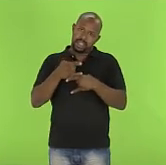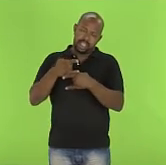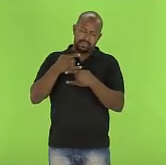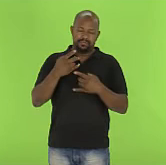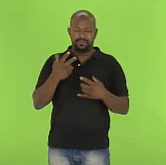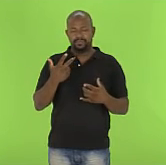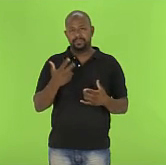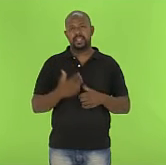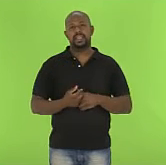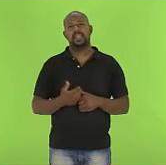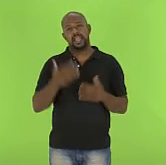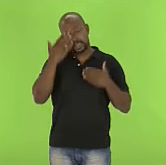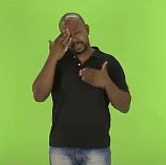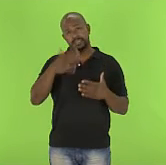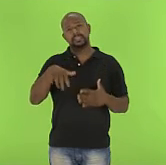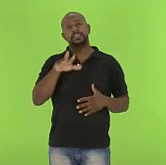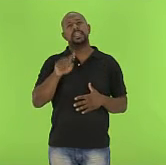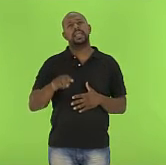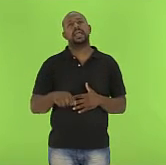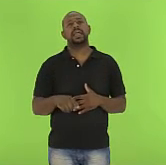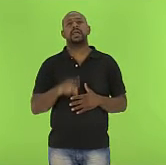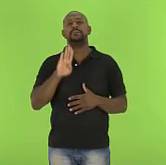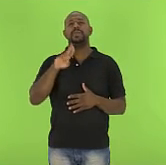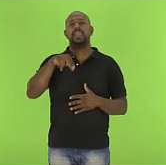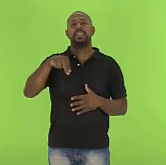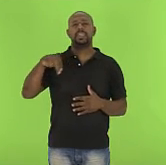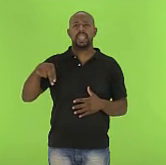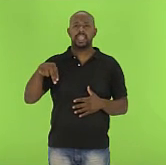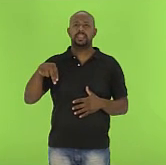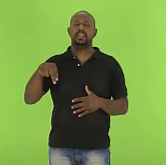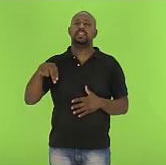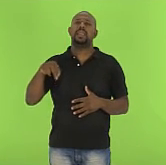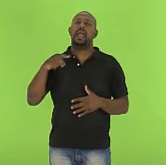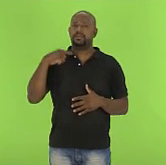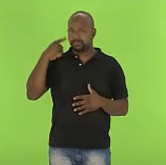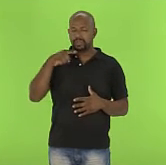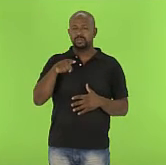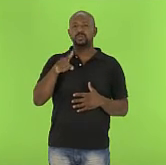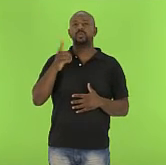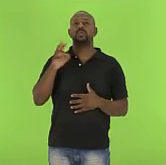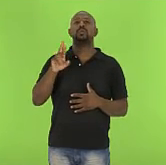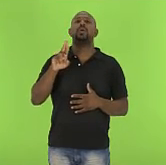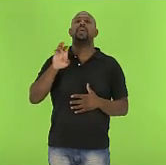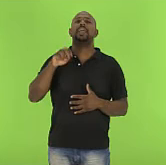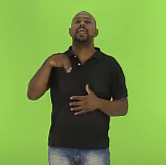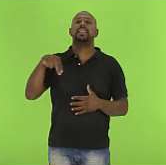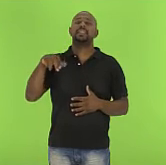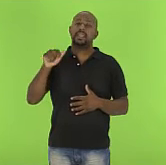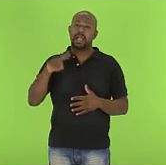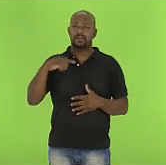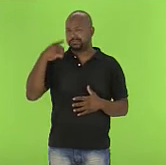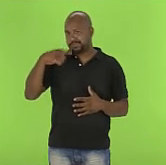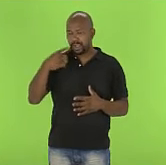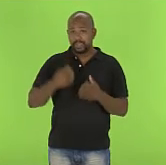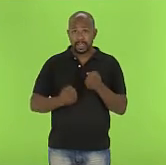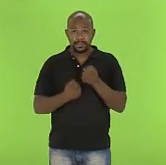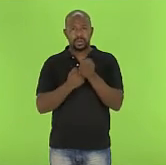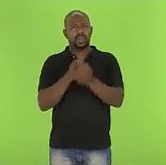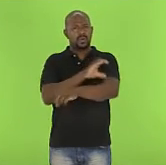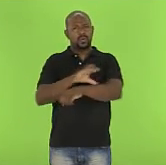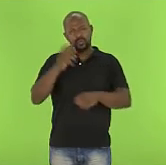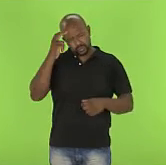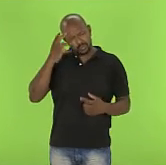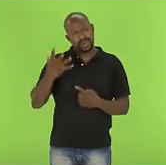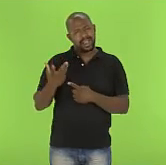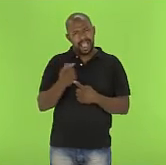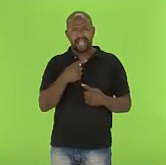Muito legal. Salvou. Agradecer a BMN Advogados, do Dr. Renan Nazário, advogado também que